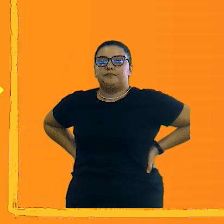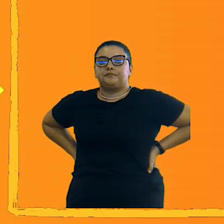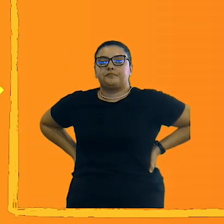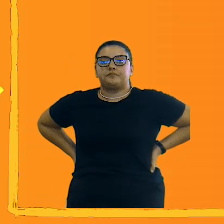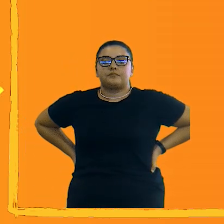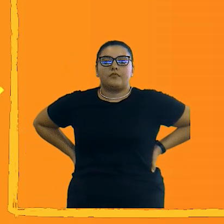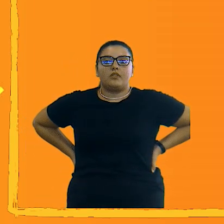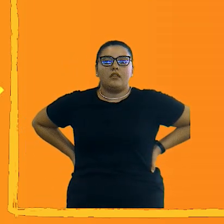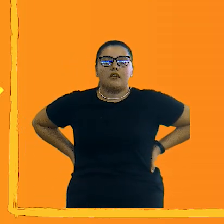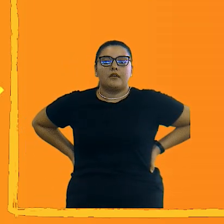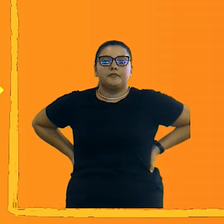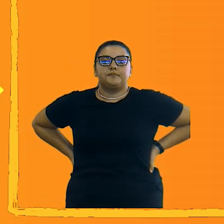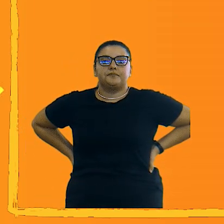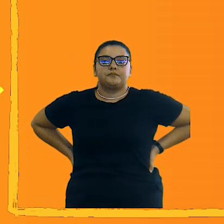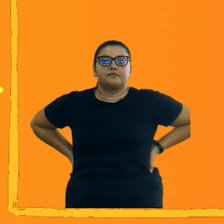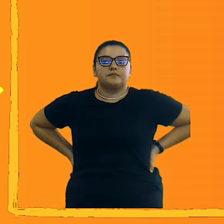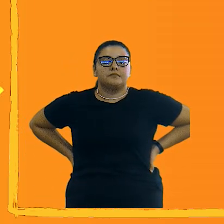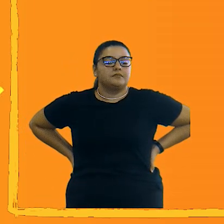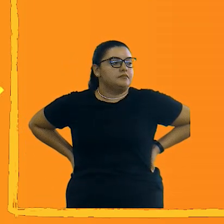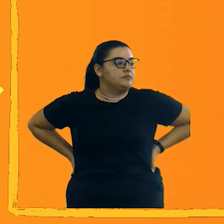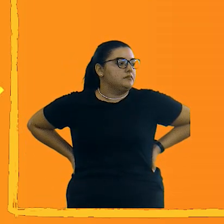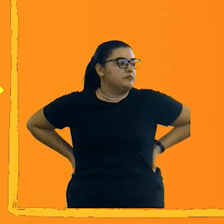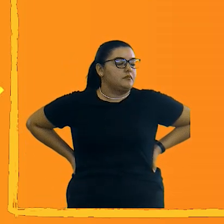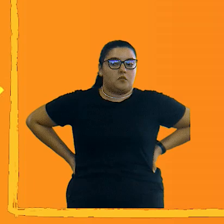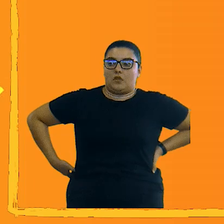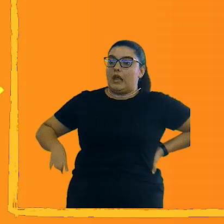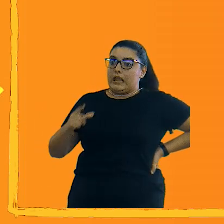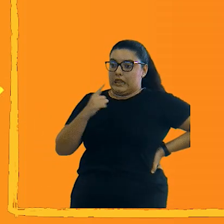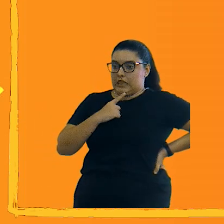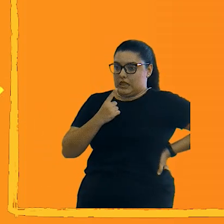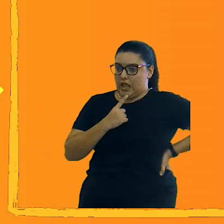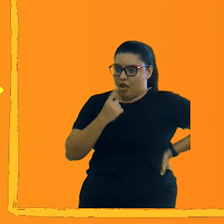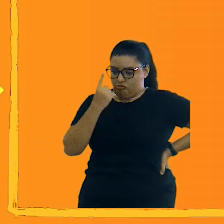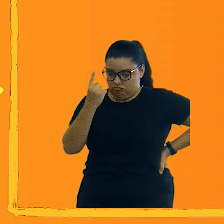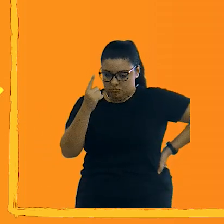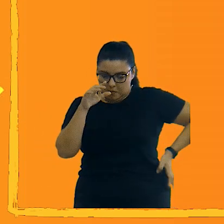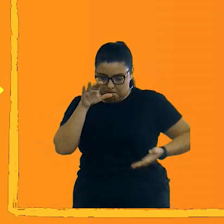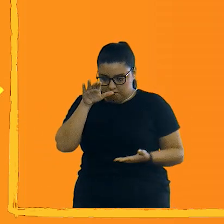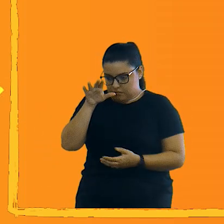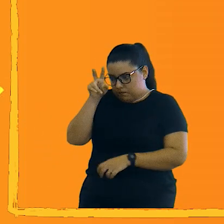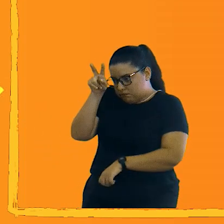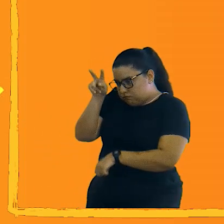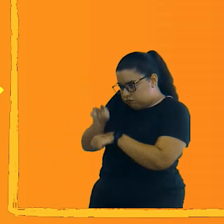galera olha só um equipamento monitora